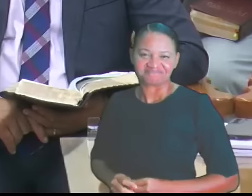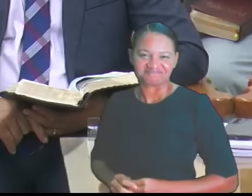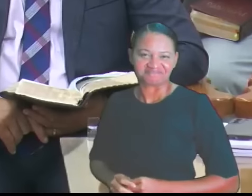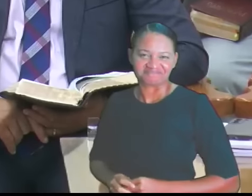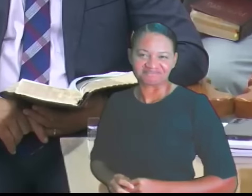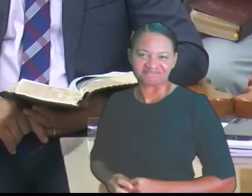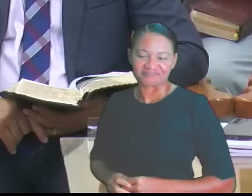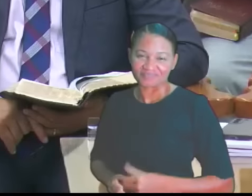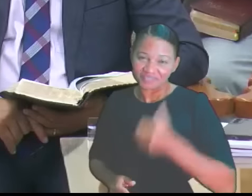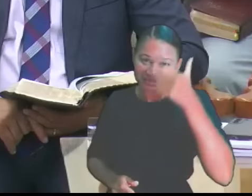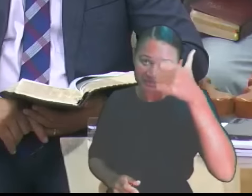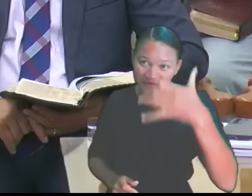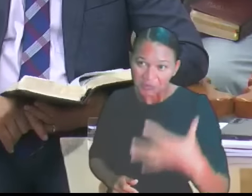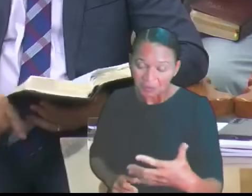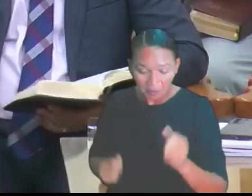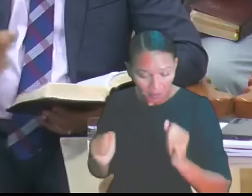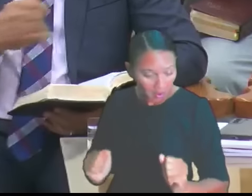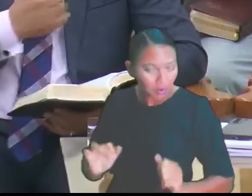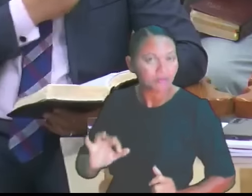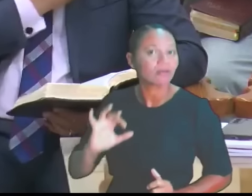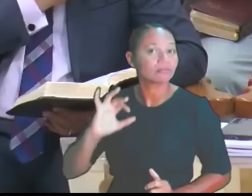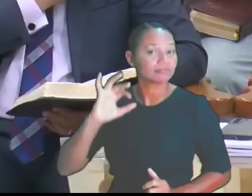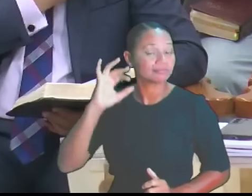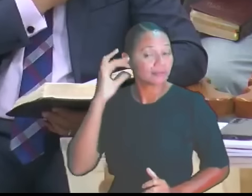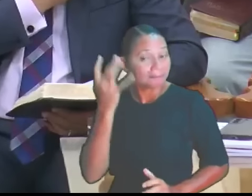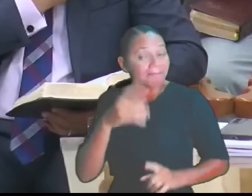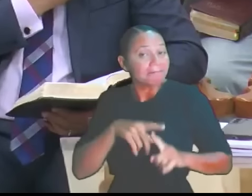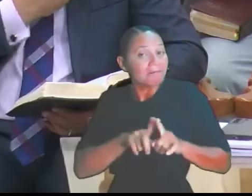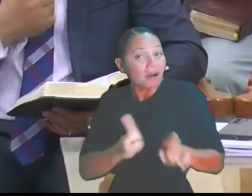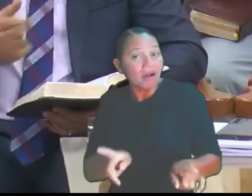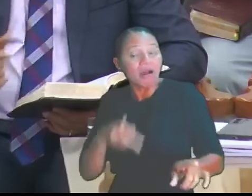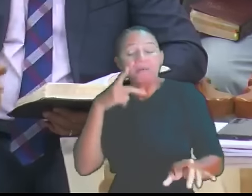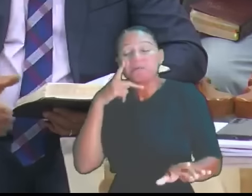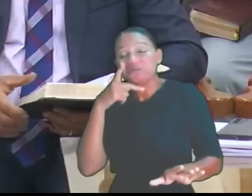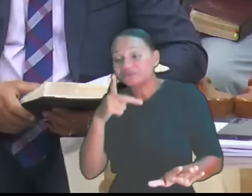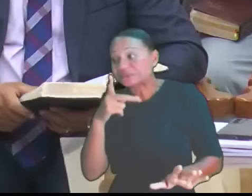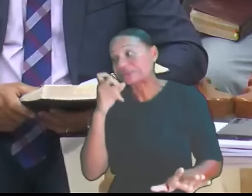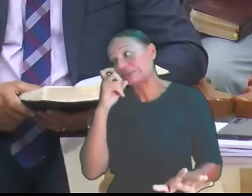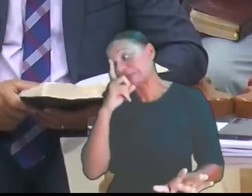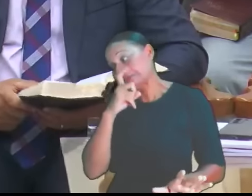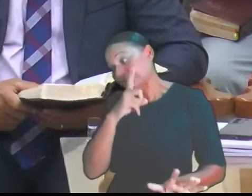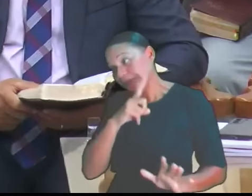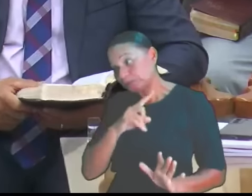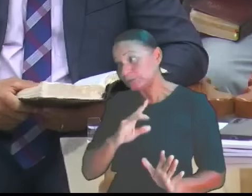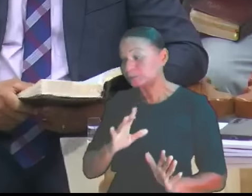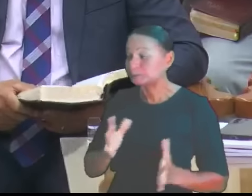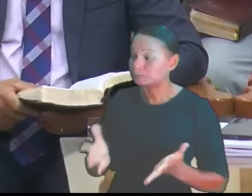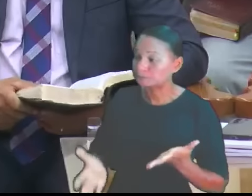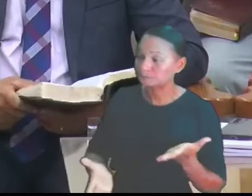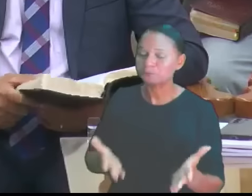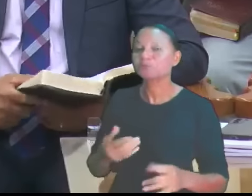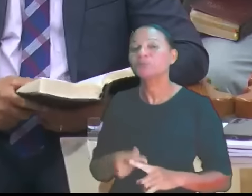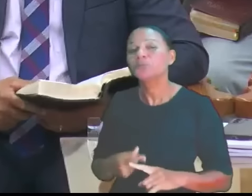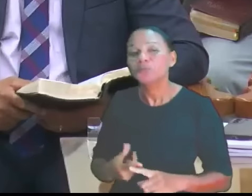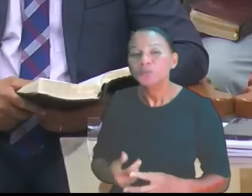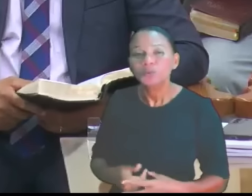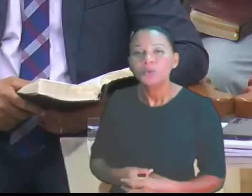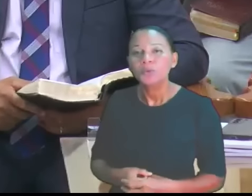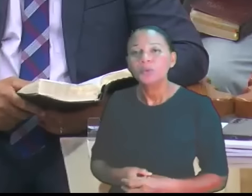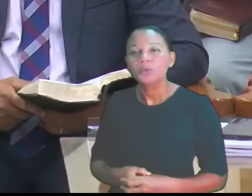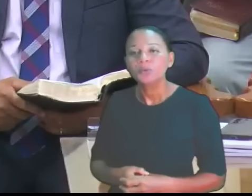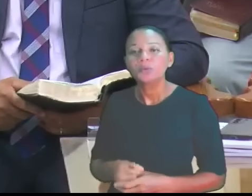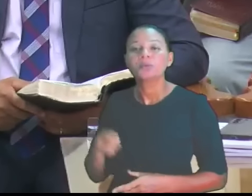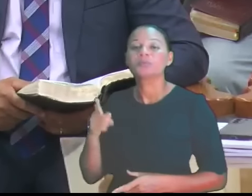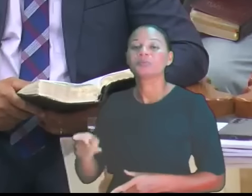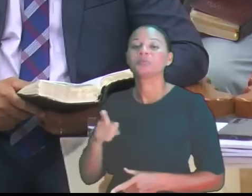Não estou dizendo que não possa acontecer, eu estou dizendo que essa profecia aqui é complicada. Por quê? Porque ele é refém